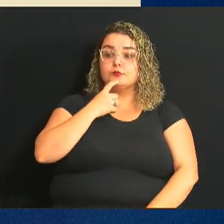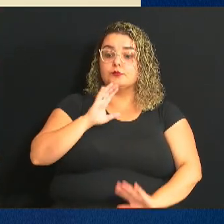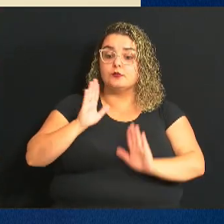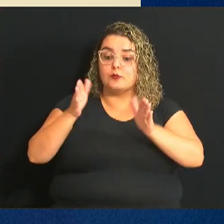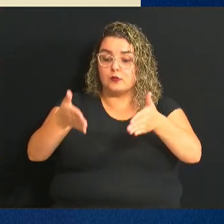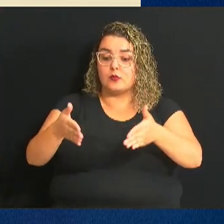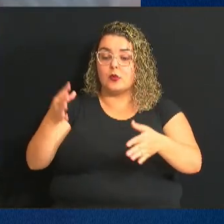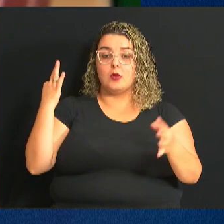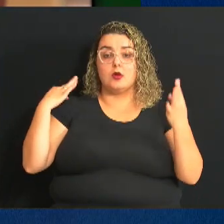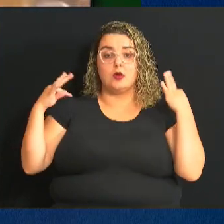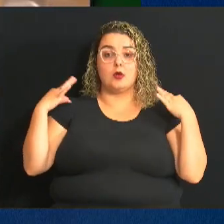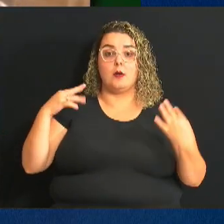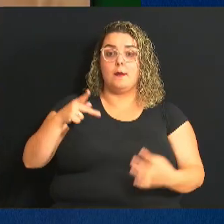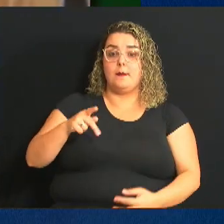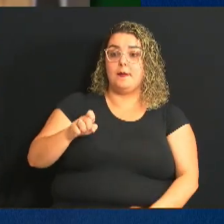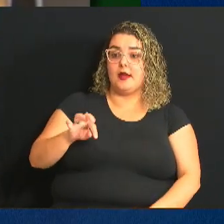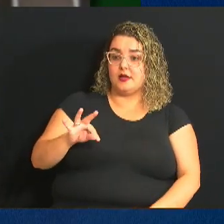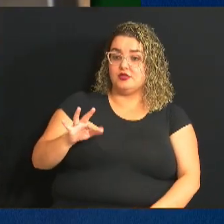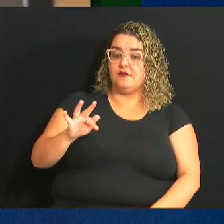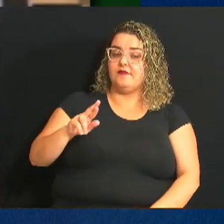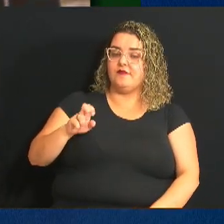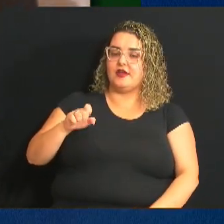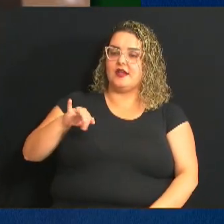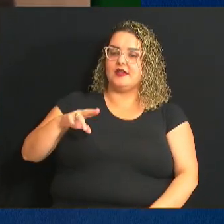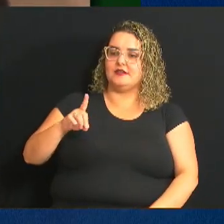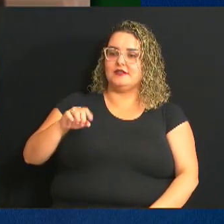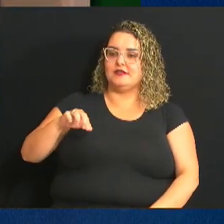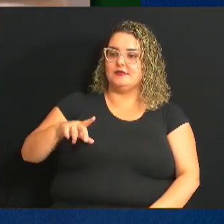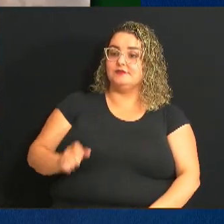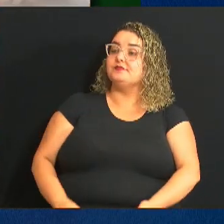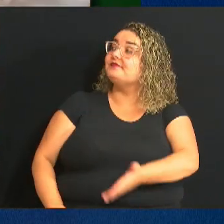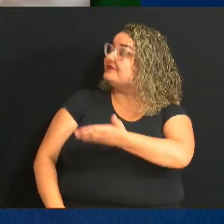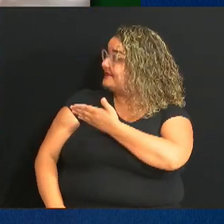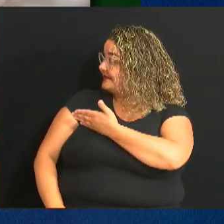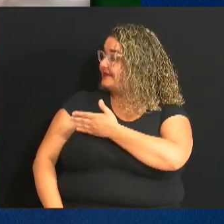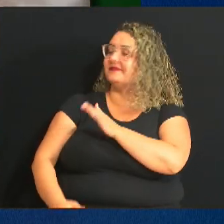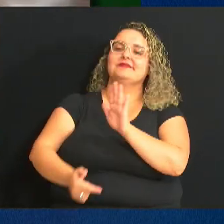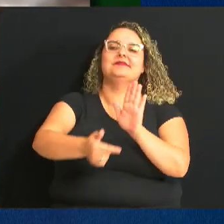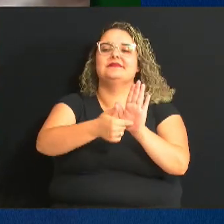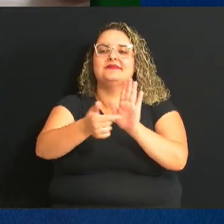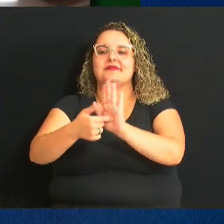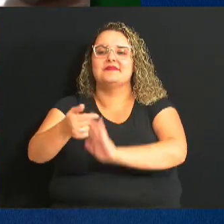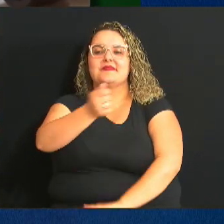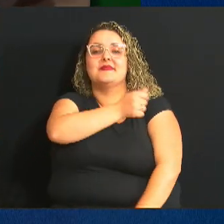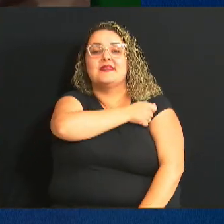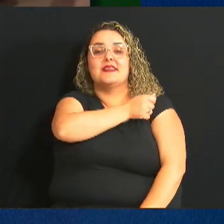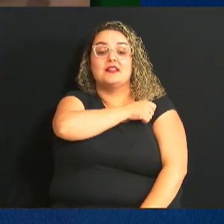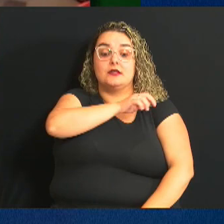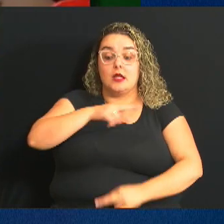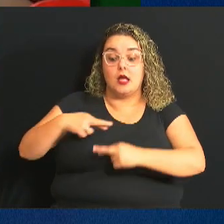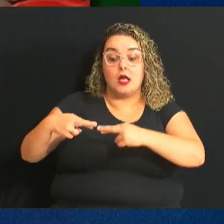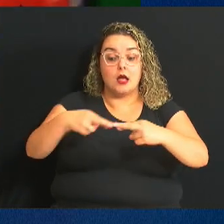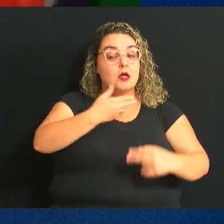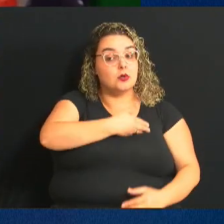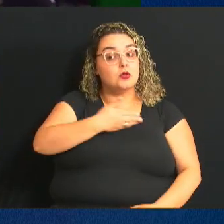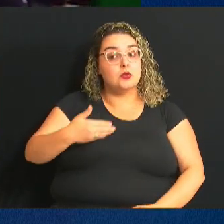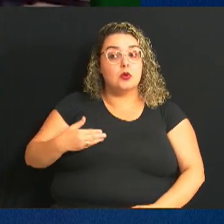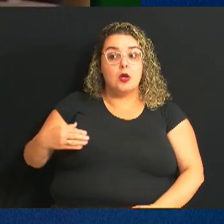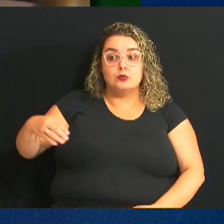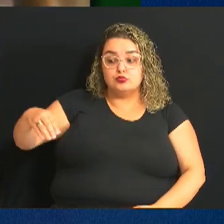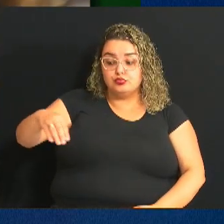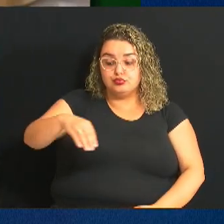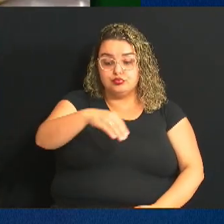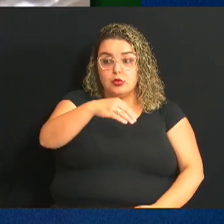turístico pet-friendly. E o quadro de Olho na Educação mostra alunos da rede pública que criam um carrinho que passa